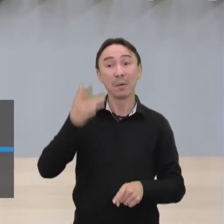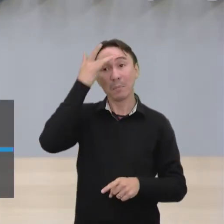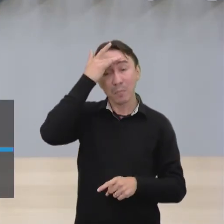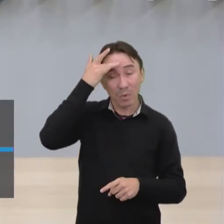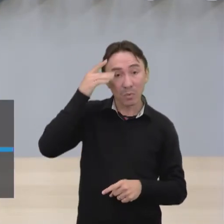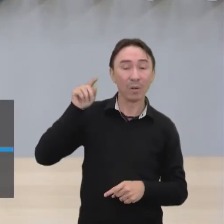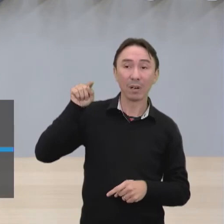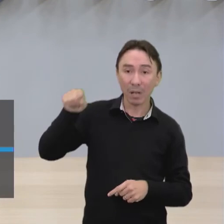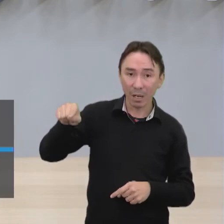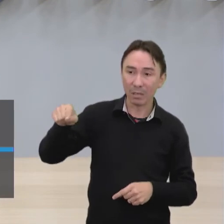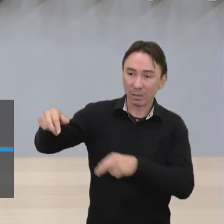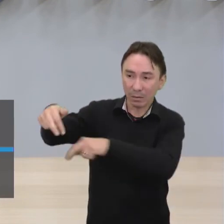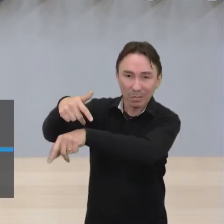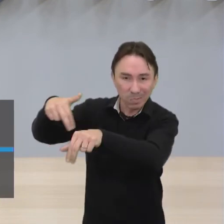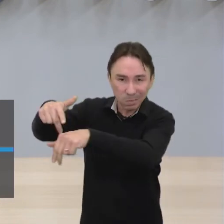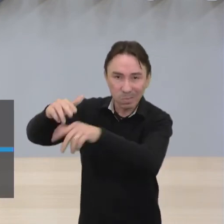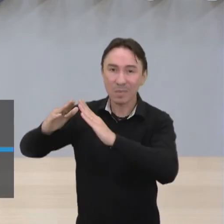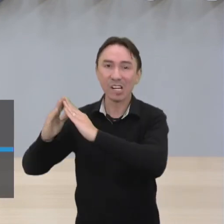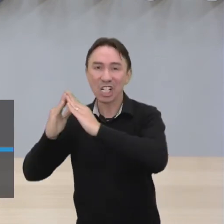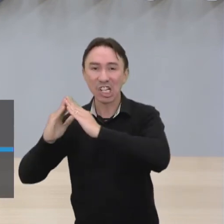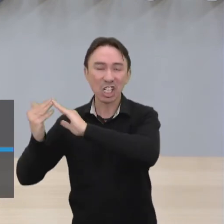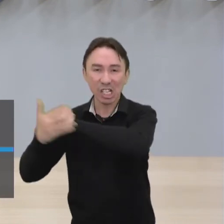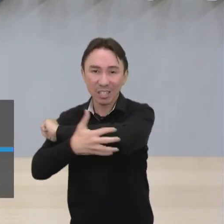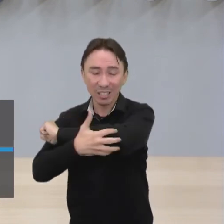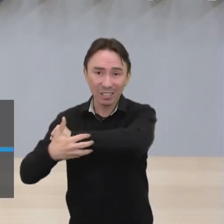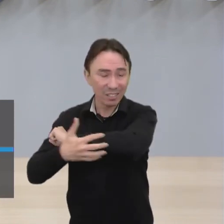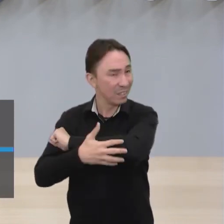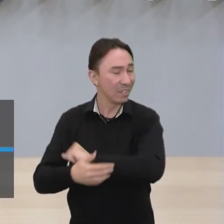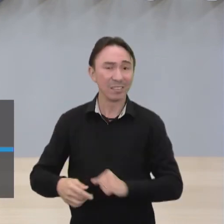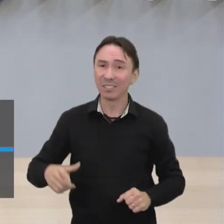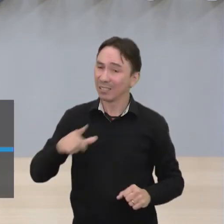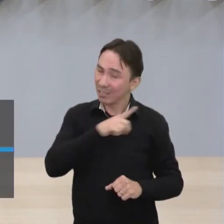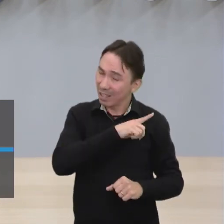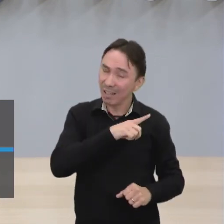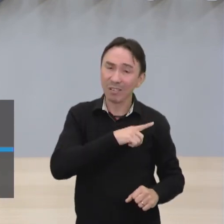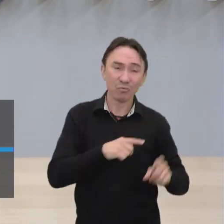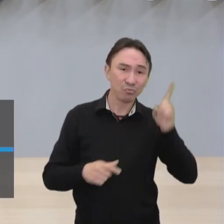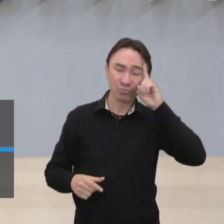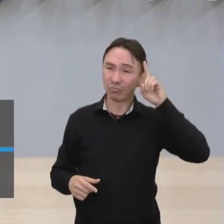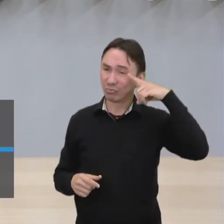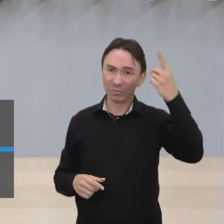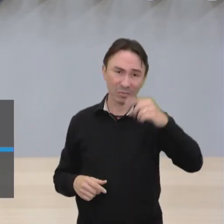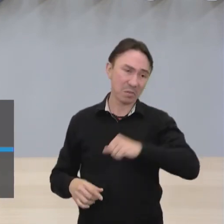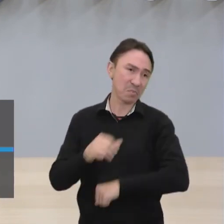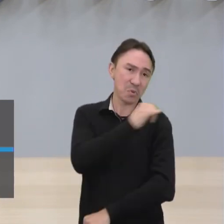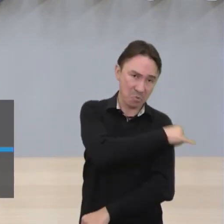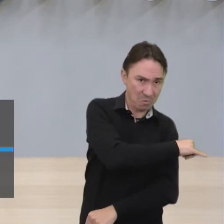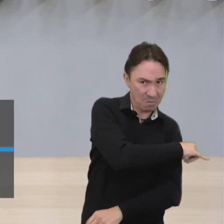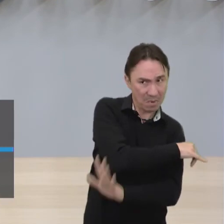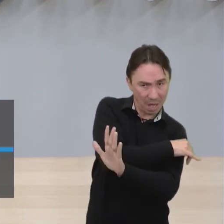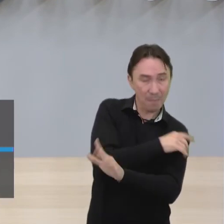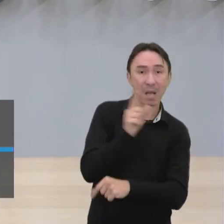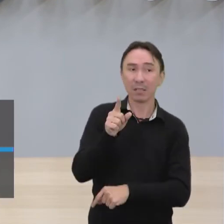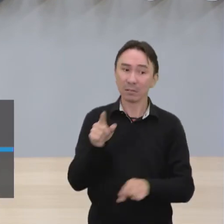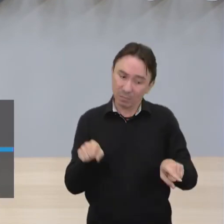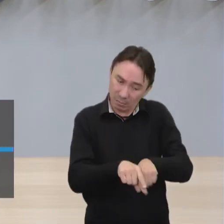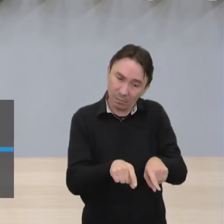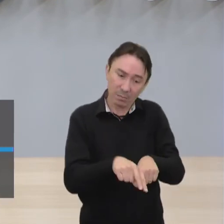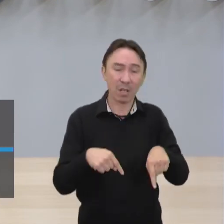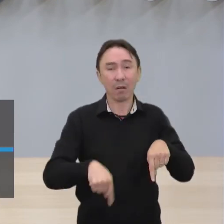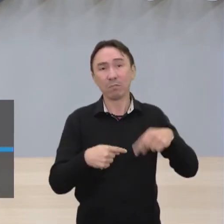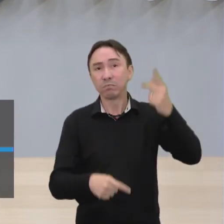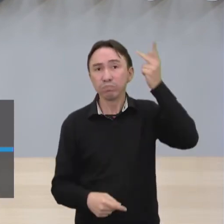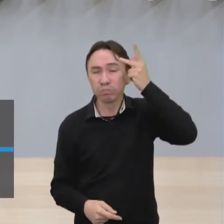que mora nas periferias convive com isso, né? Mesmo a gente está falando do Rio de Janeiro, mas em São Paulo também acontece. Então,